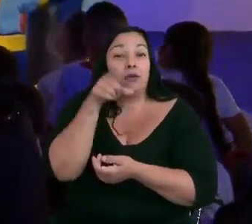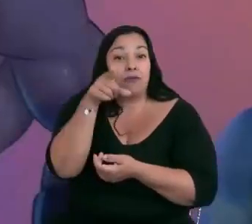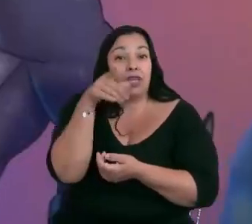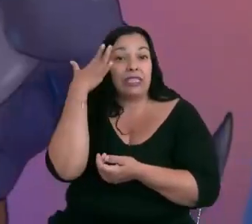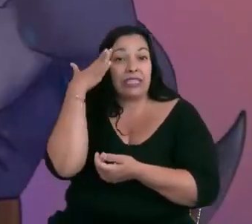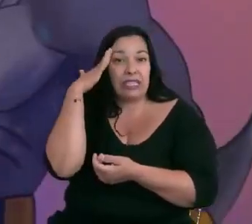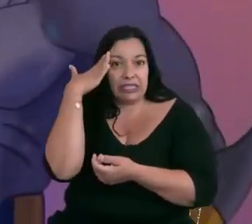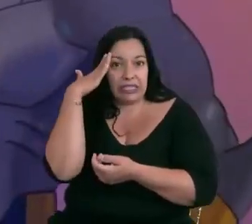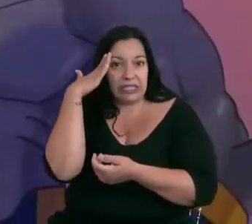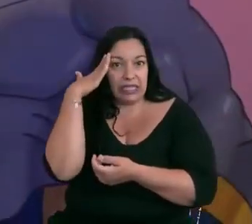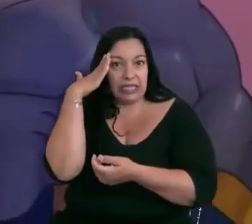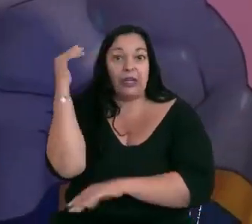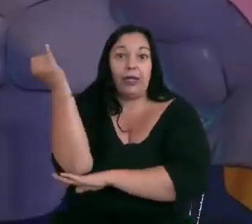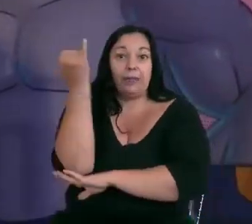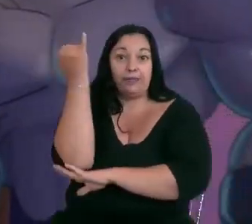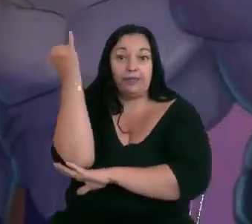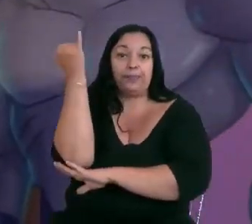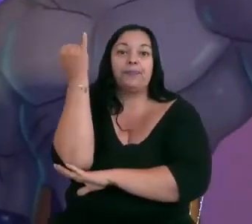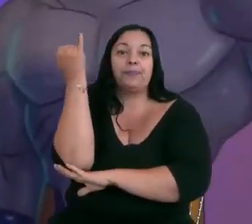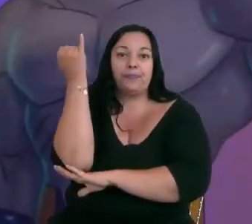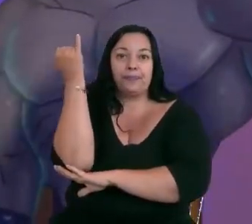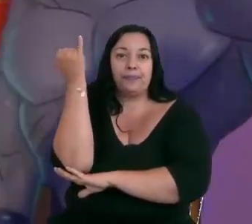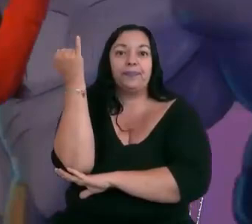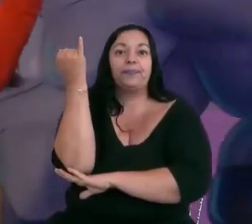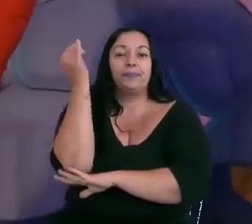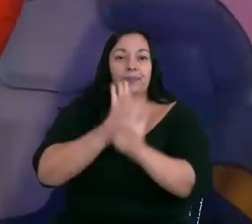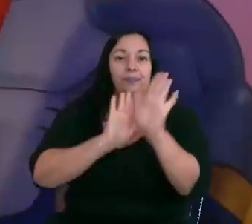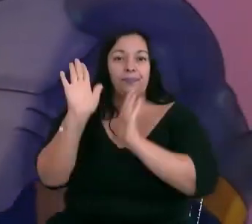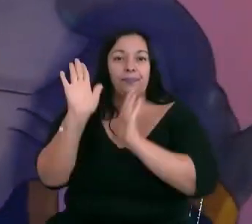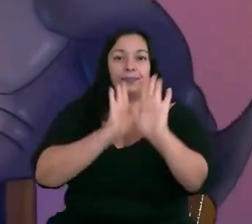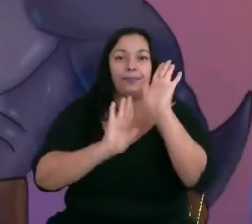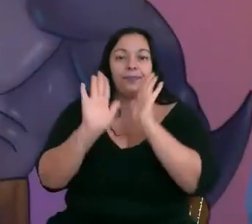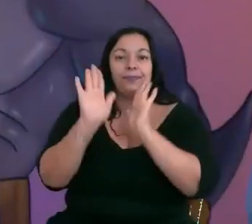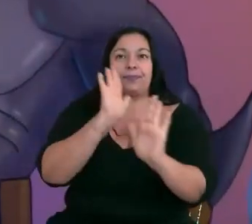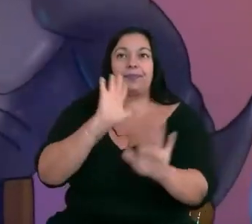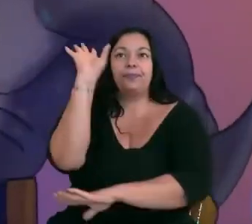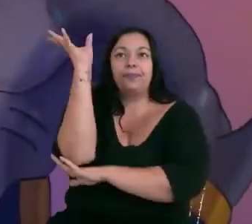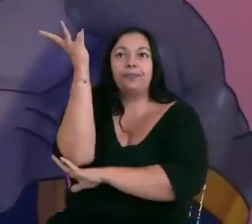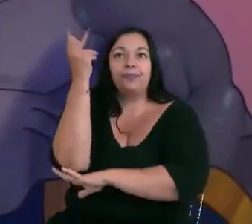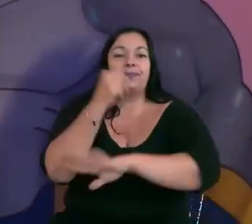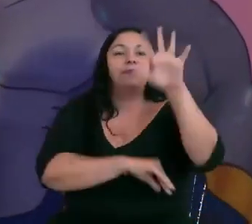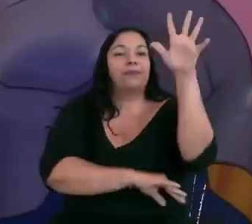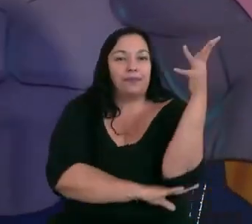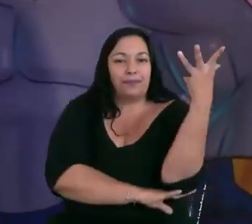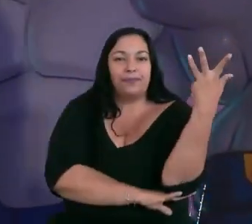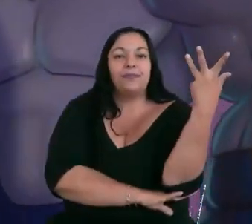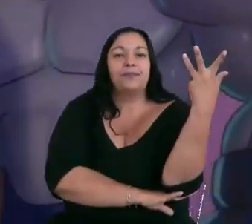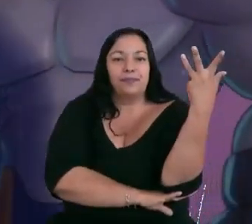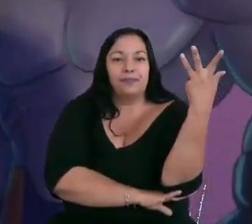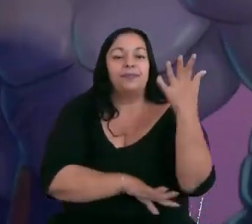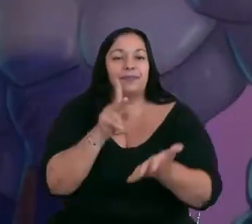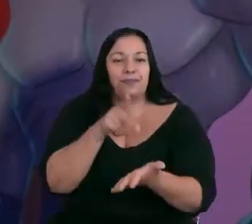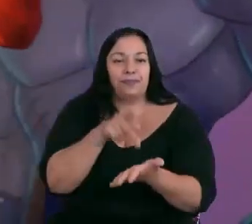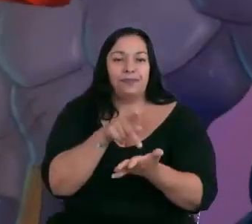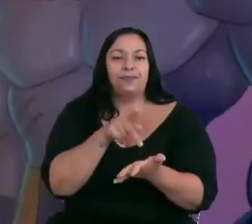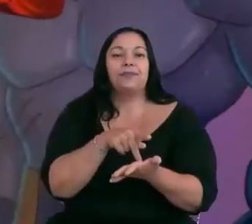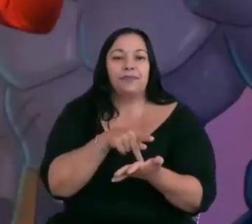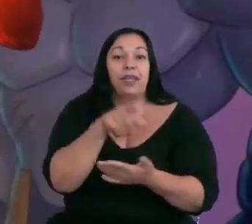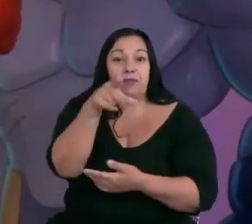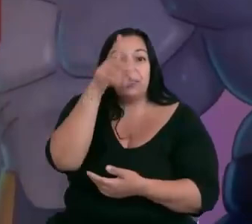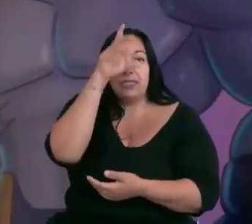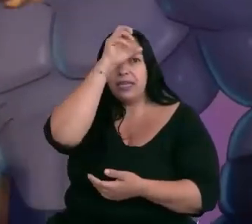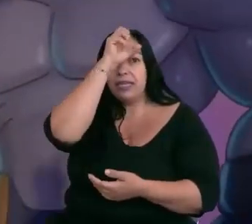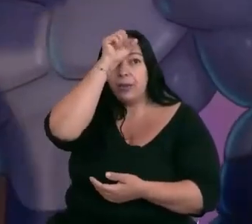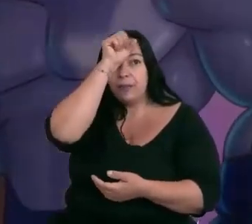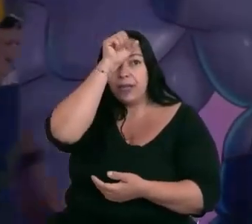a importância da gente preservar o meio ambiente, não é verdade? Vocês aprenderam o